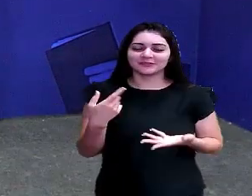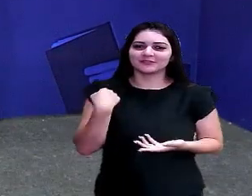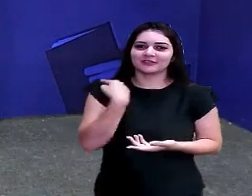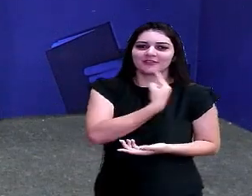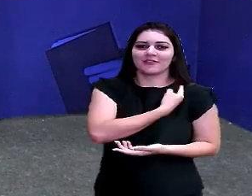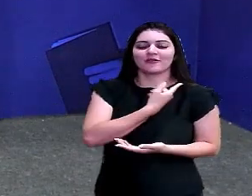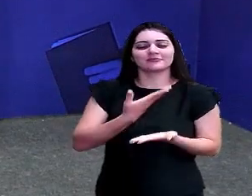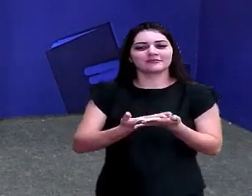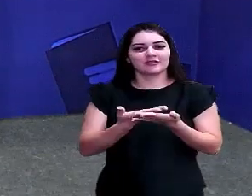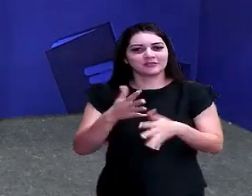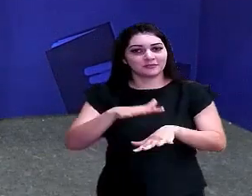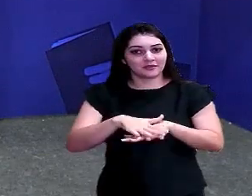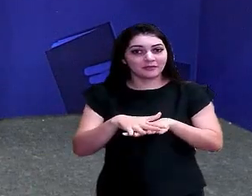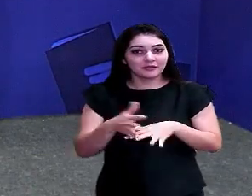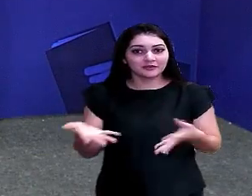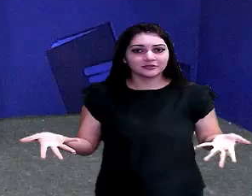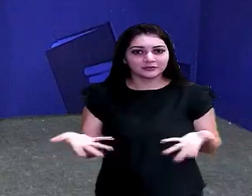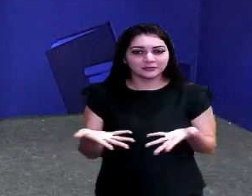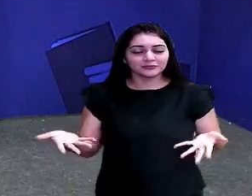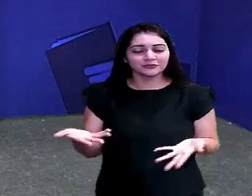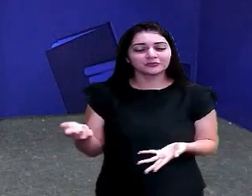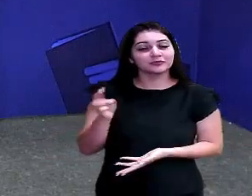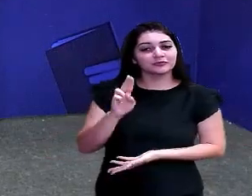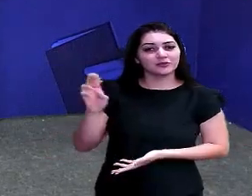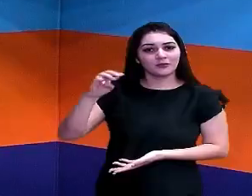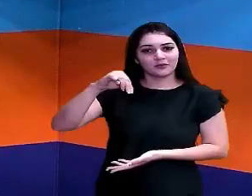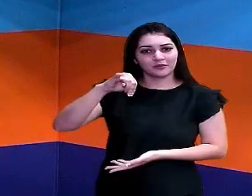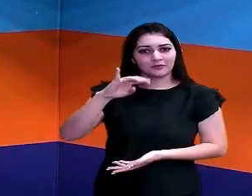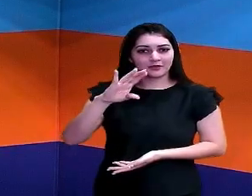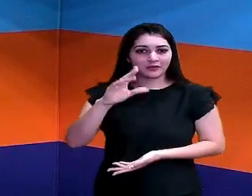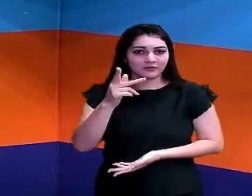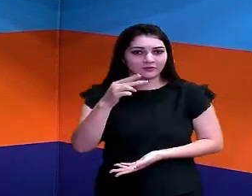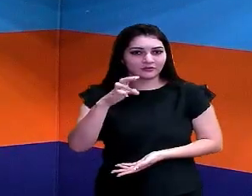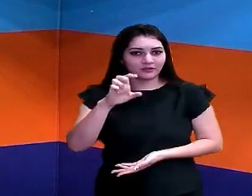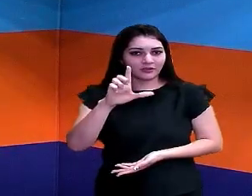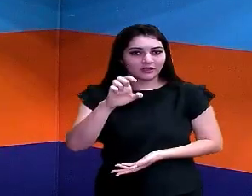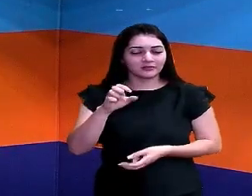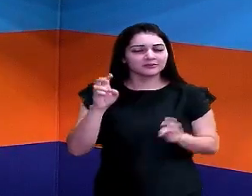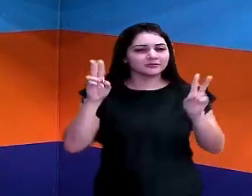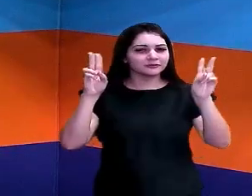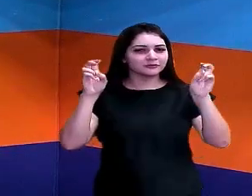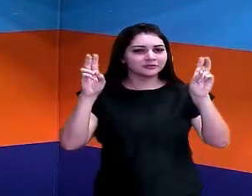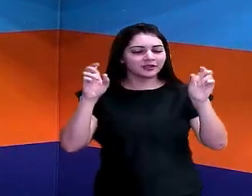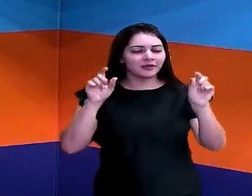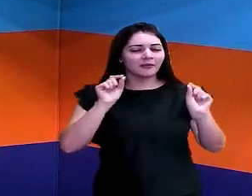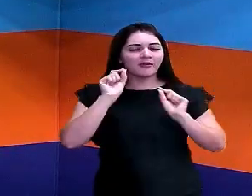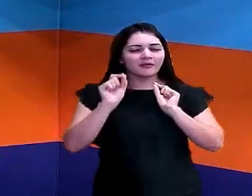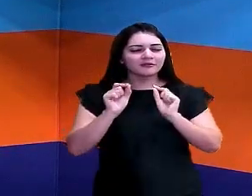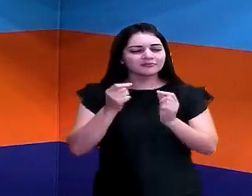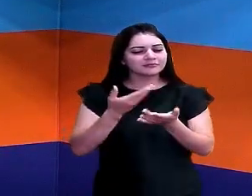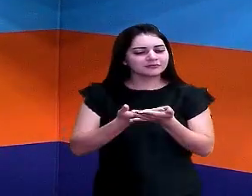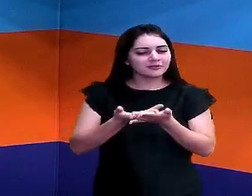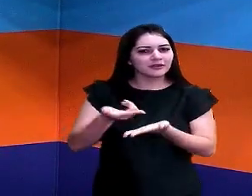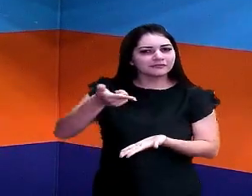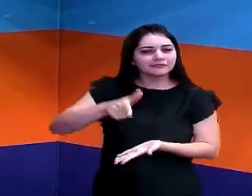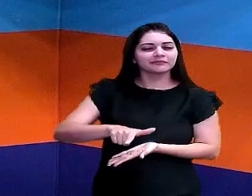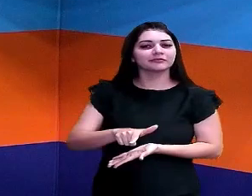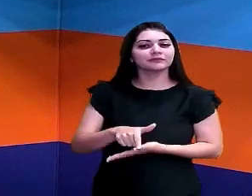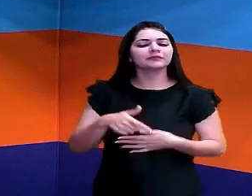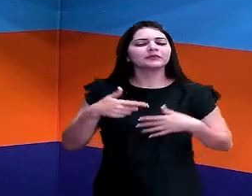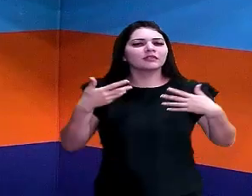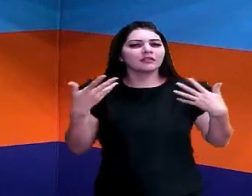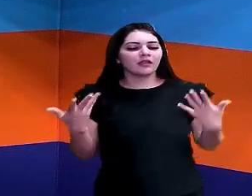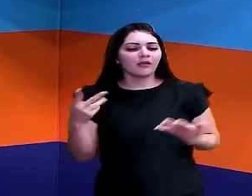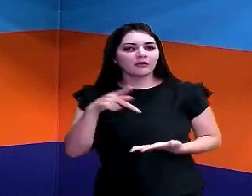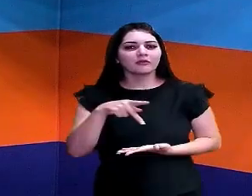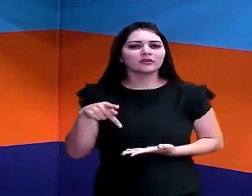de matemática de hoje. Eu me chamo Michele e o tema da nossa aula de hoje é revisão. Então, professor, o que é